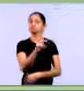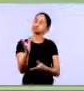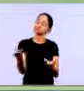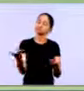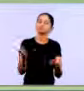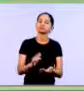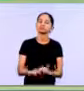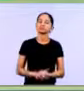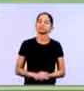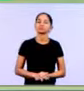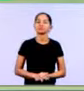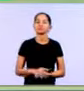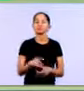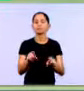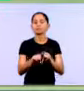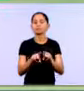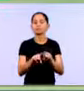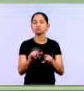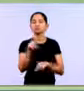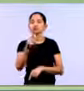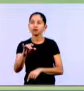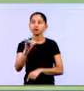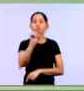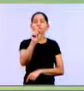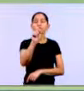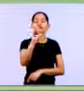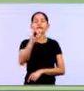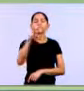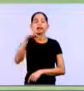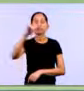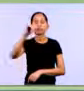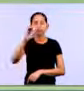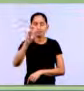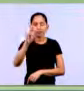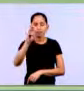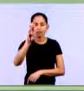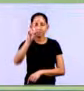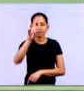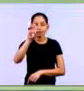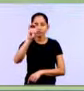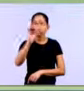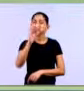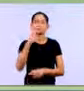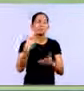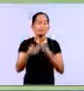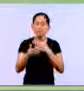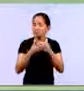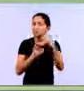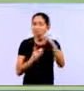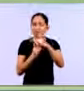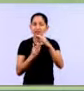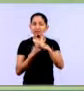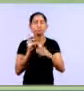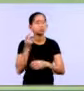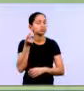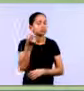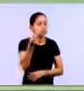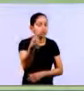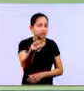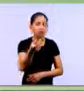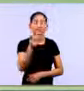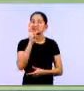fiscalizar. A da incaducabilidade, que pode se passar qualquer prazo que o ente político mantém